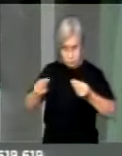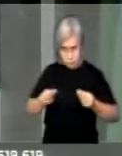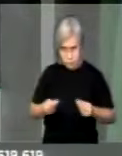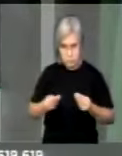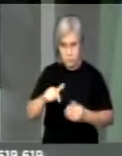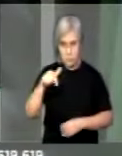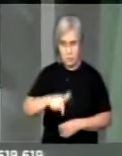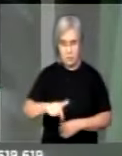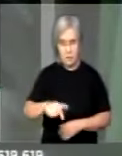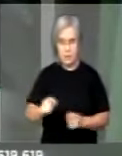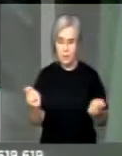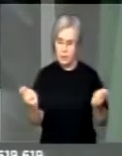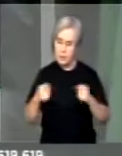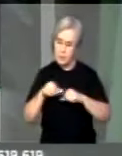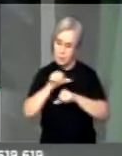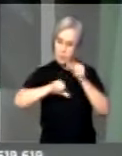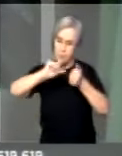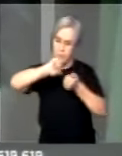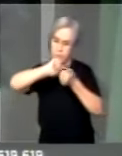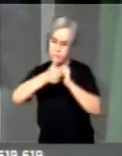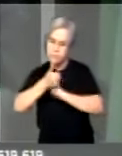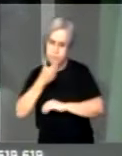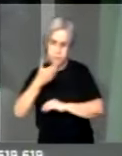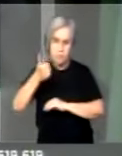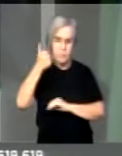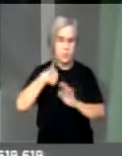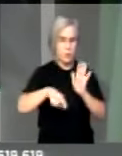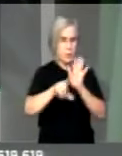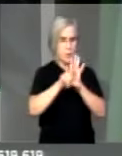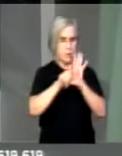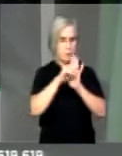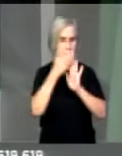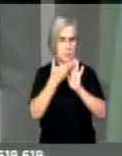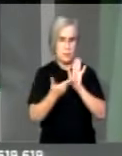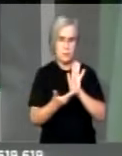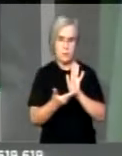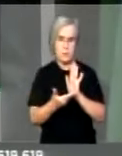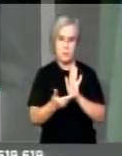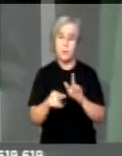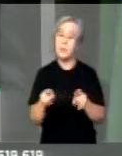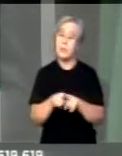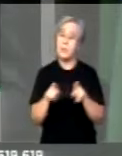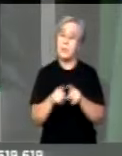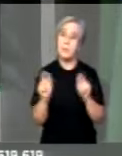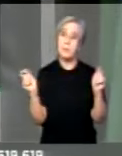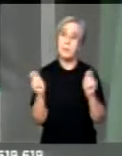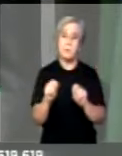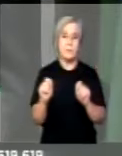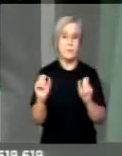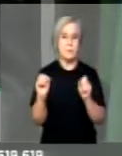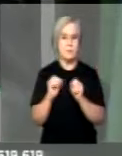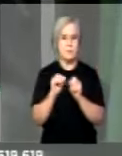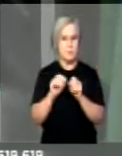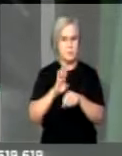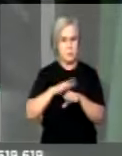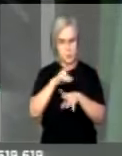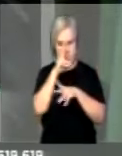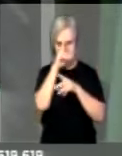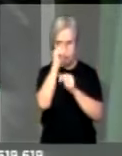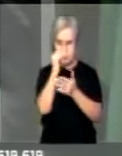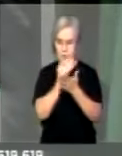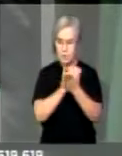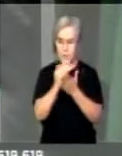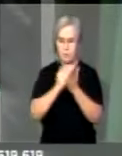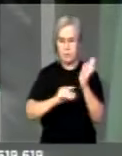para que a gente possa aperfeiçoar a nossa legislação, mas que possamos também fazer com mais vigor algumas